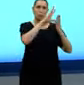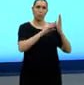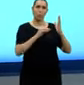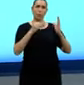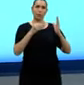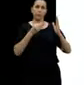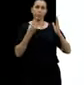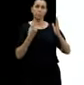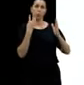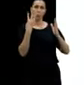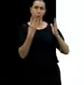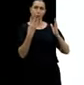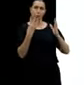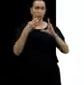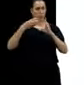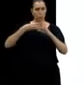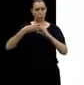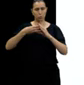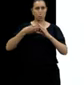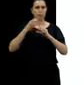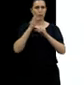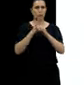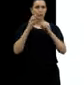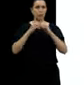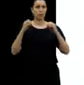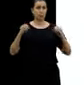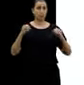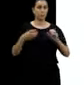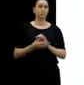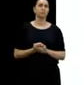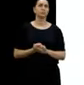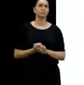tá? 4 células, a meiose.